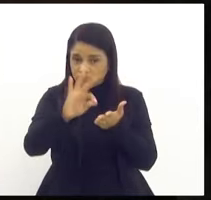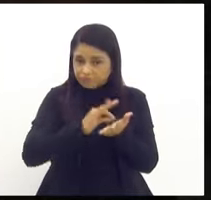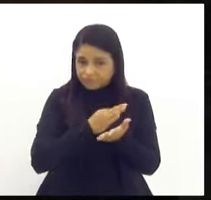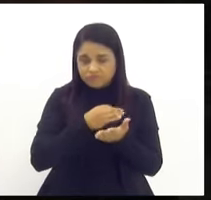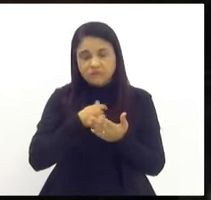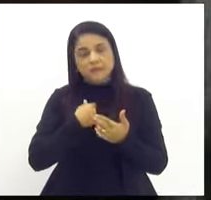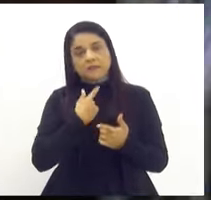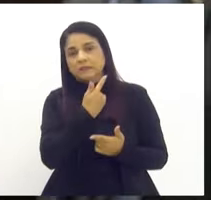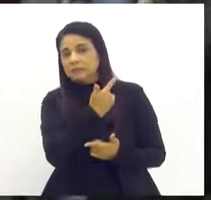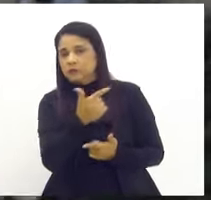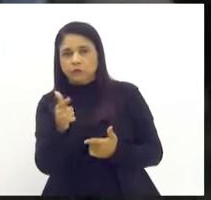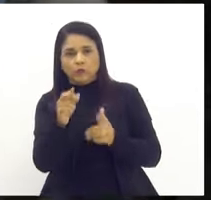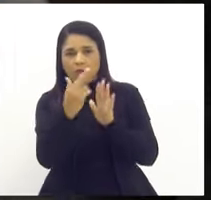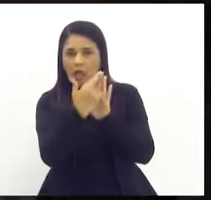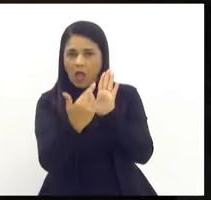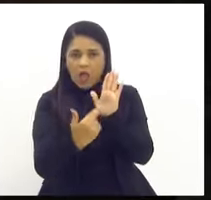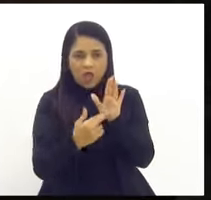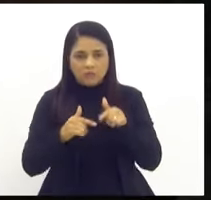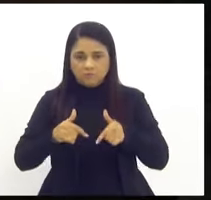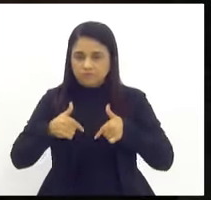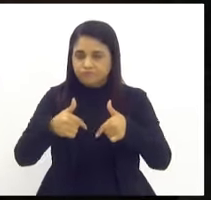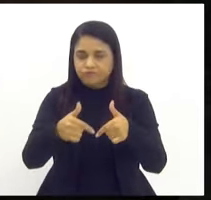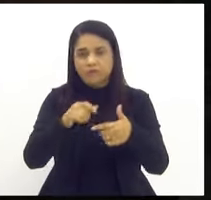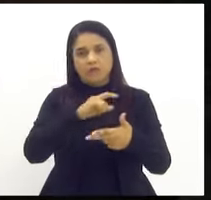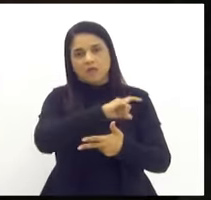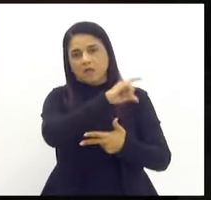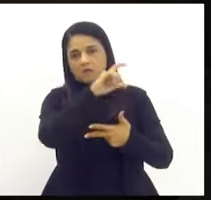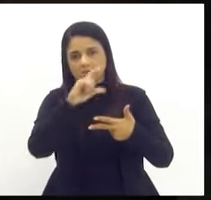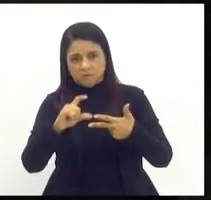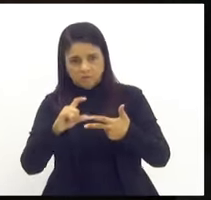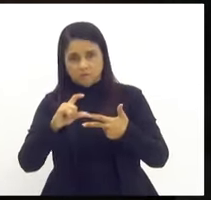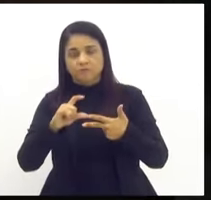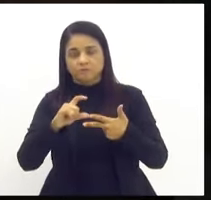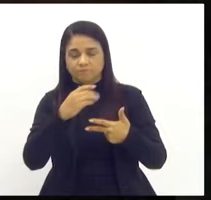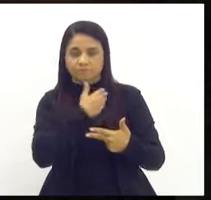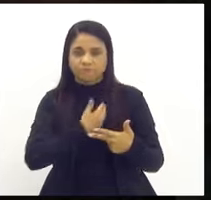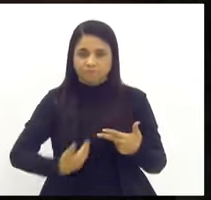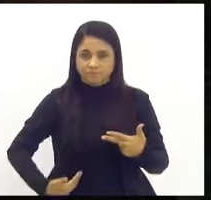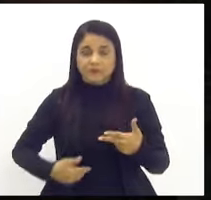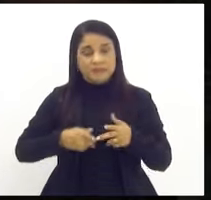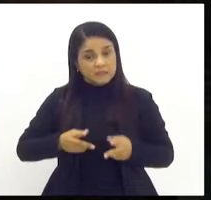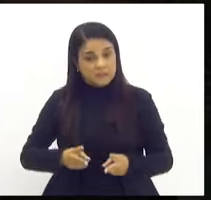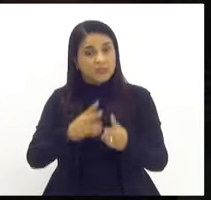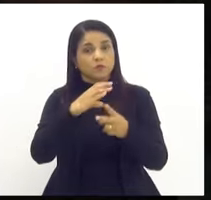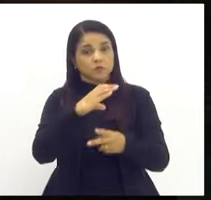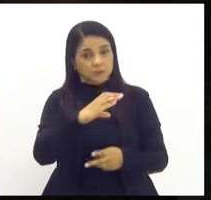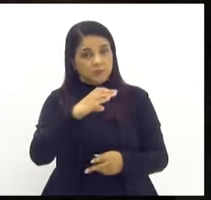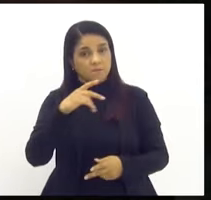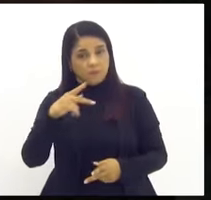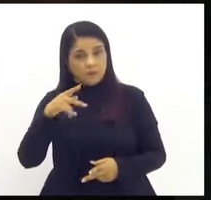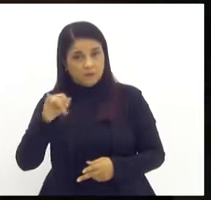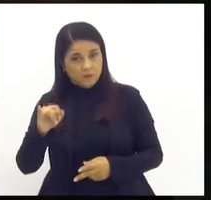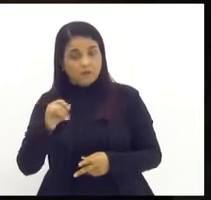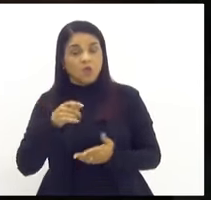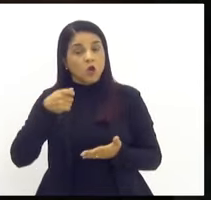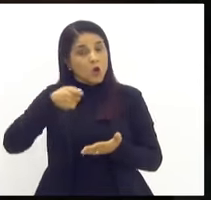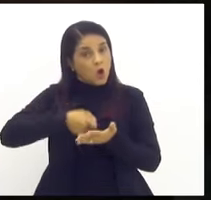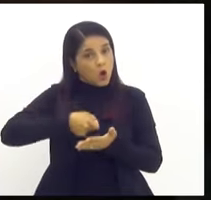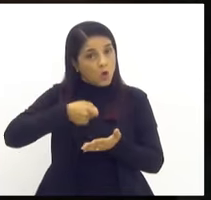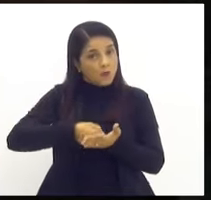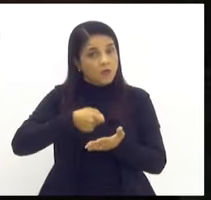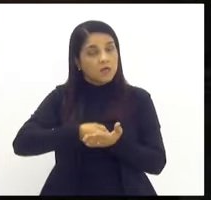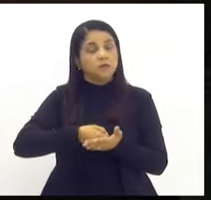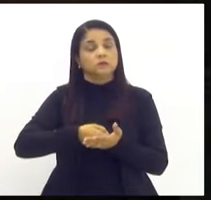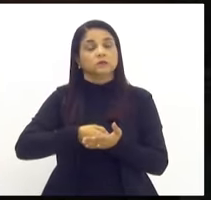regulamentado e executado pelo poder público então seguiremos com a CPI mas também seguiremos cobrando